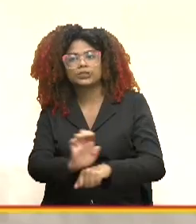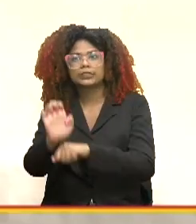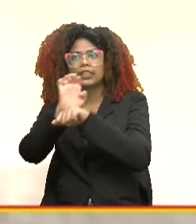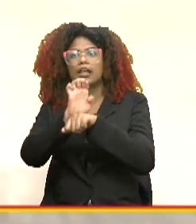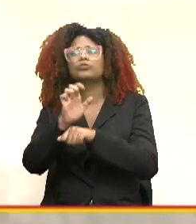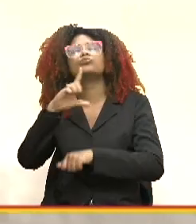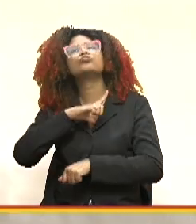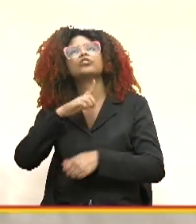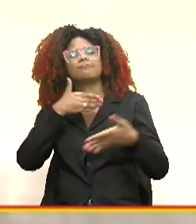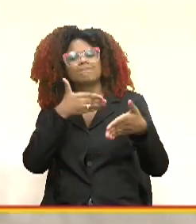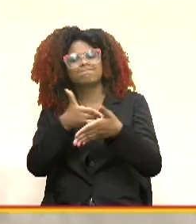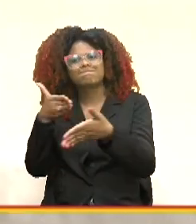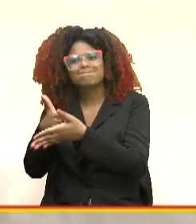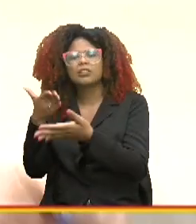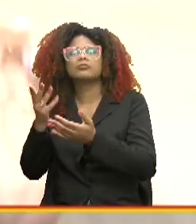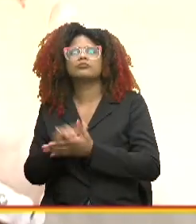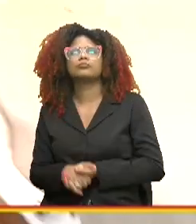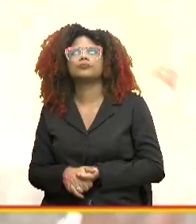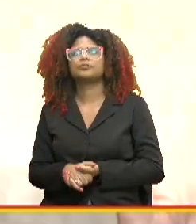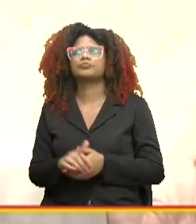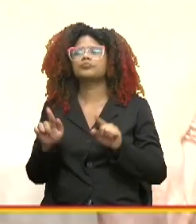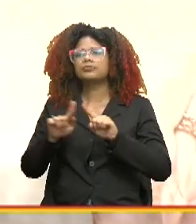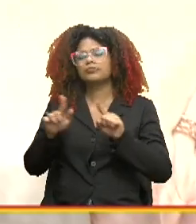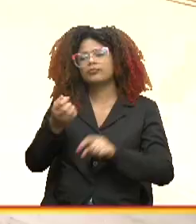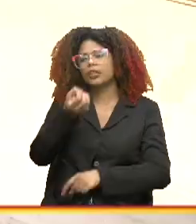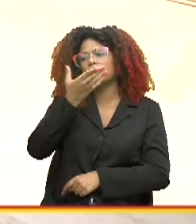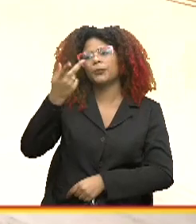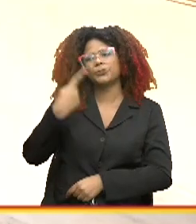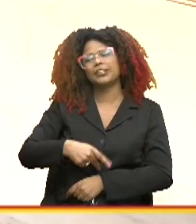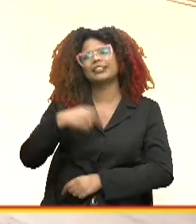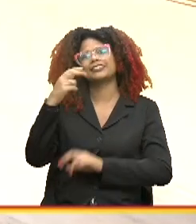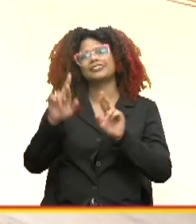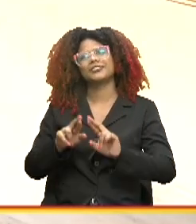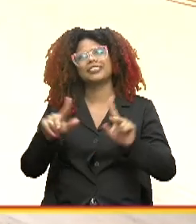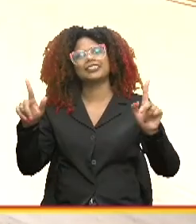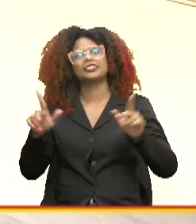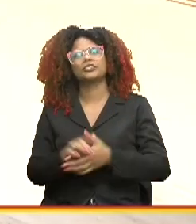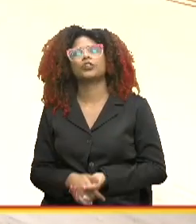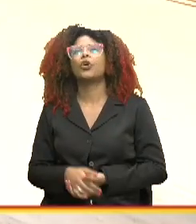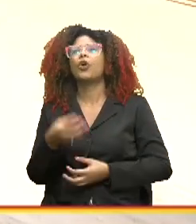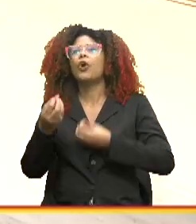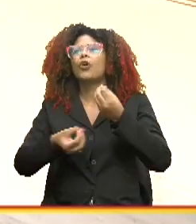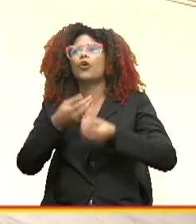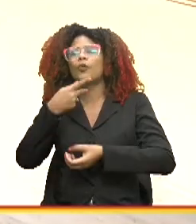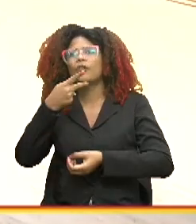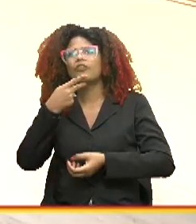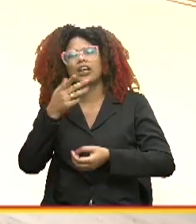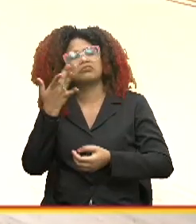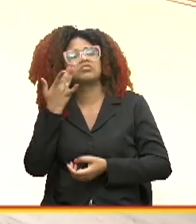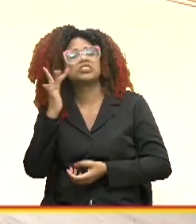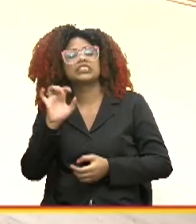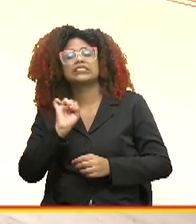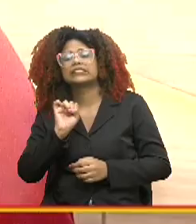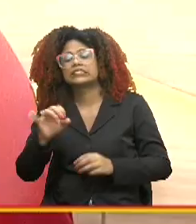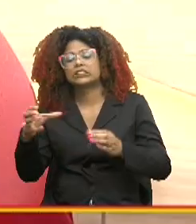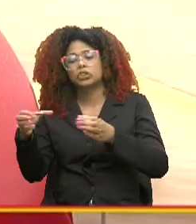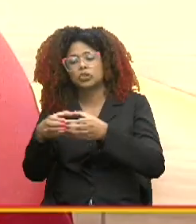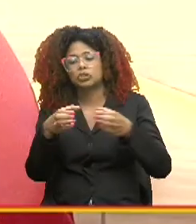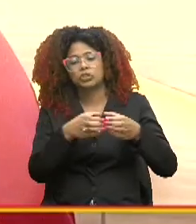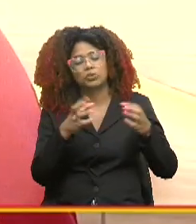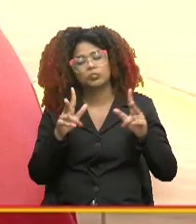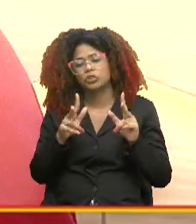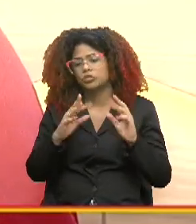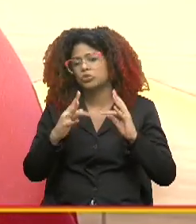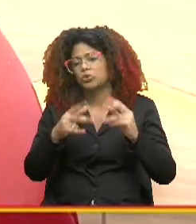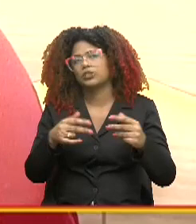recusa sim mas que bom que aqui é diferente né como eu digo é não sei se todas as equipes que se formam né algumas